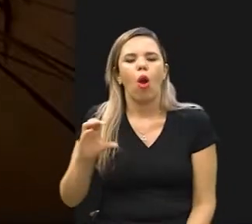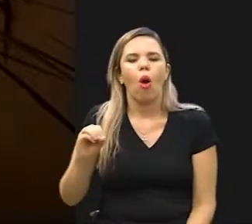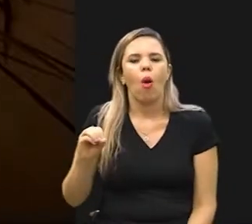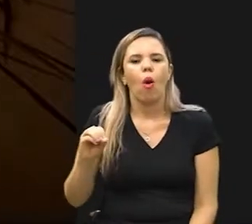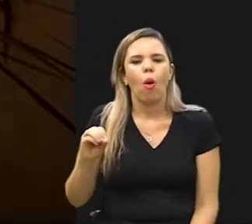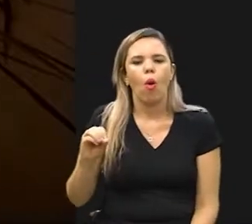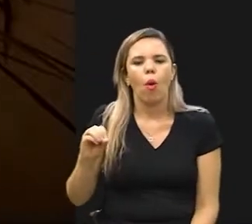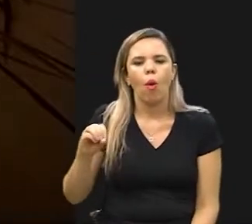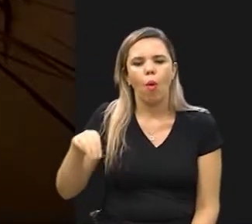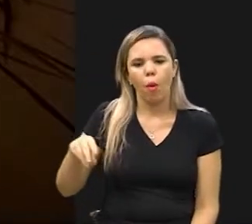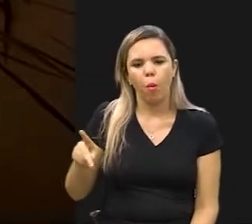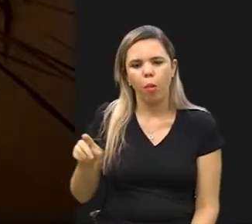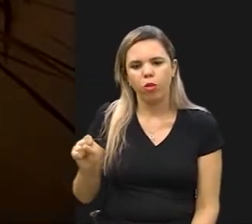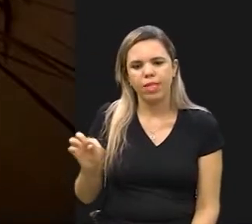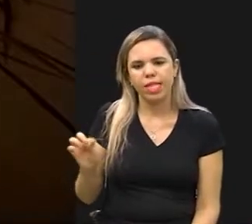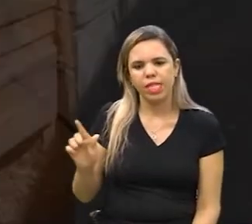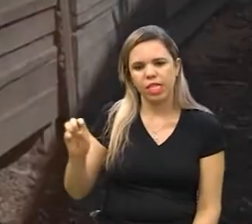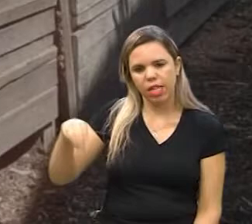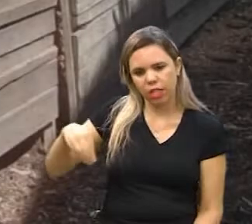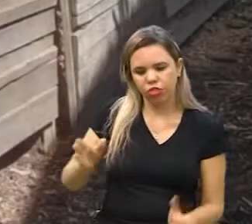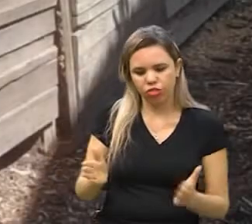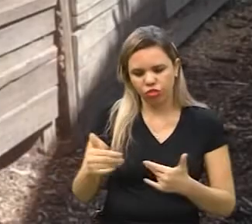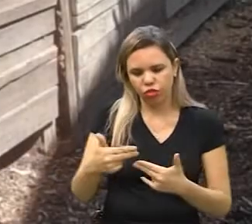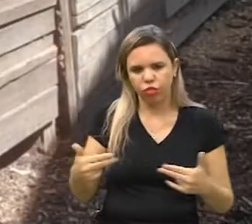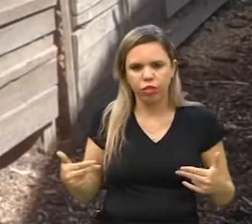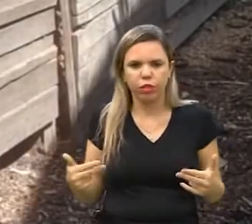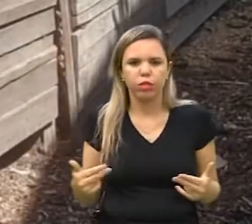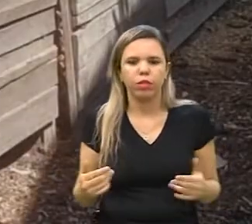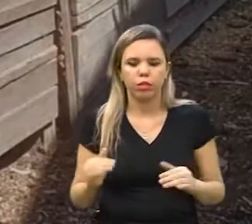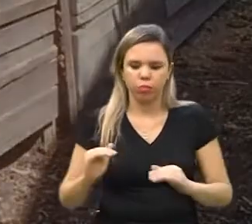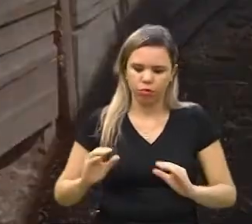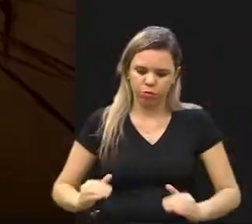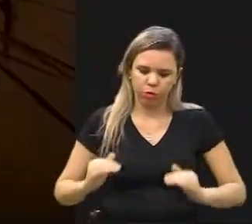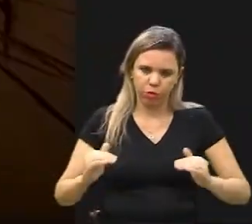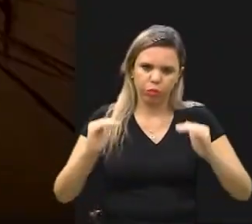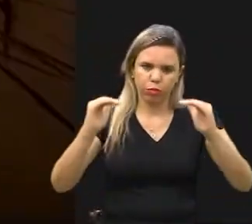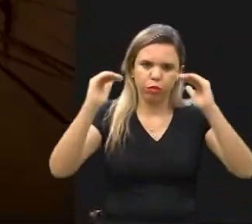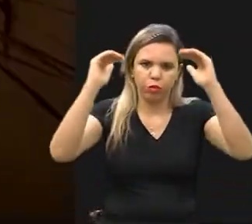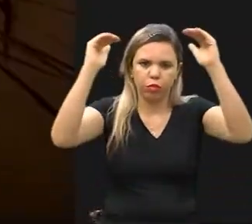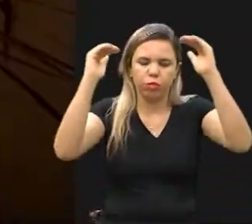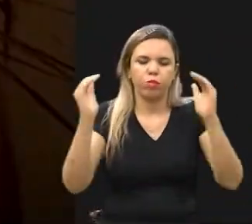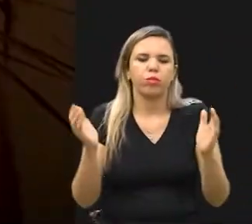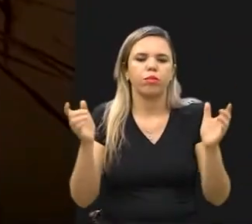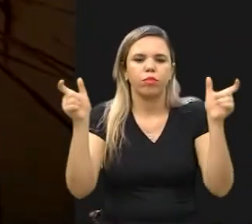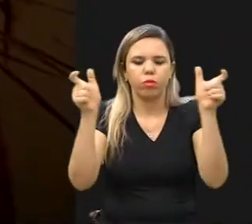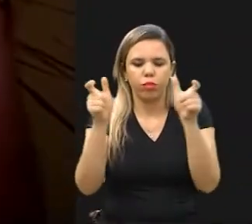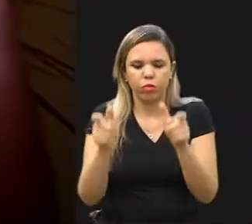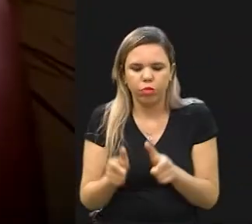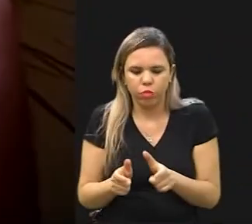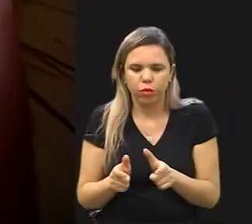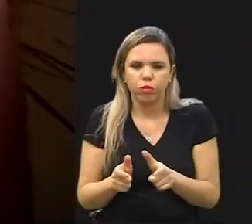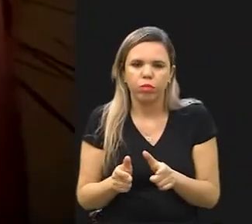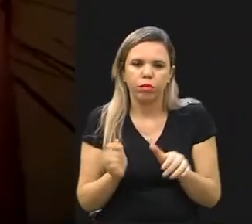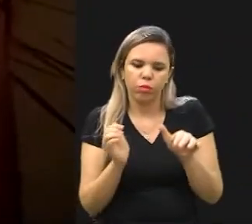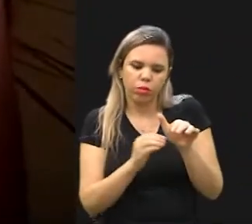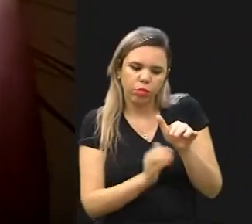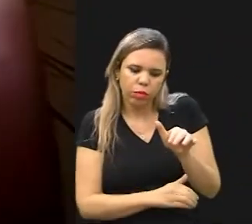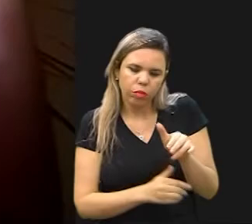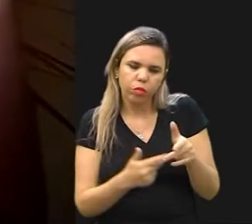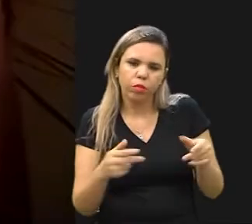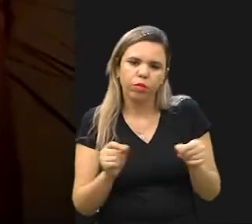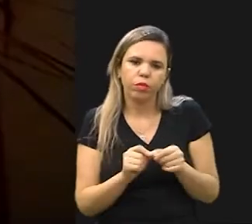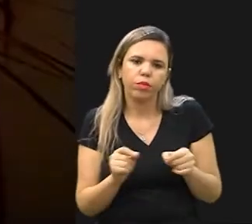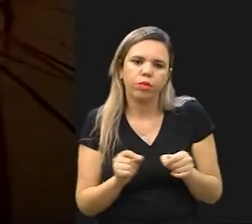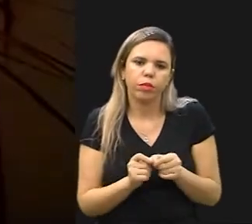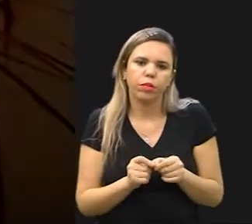de compostagem doméstica, que nada mais é do que caixas, uma em cima da outra, onde uma caixa você vai alimentando